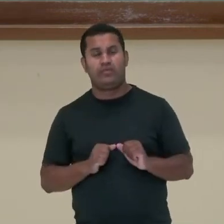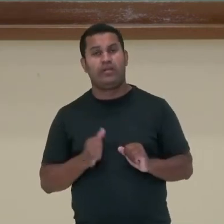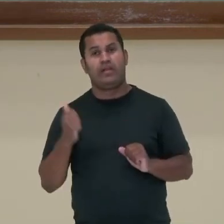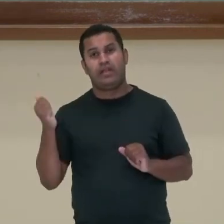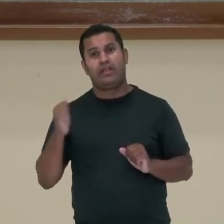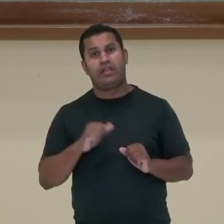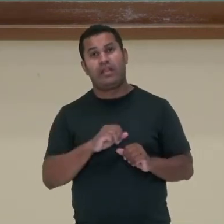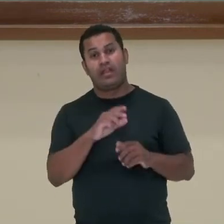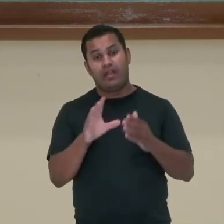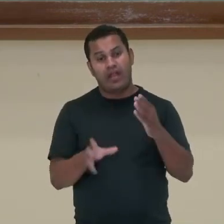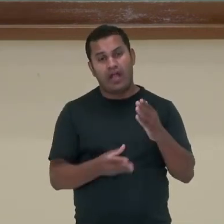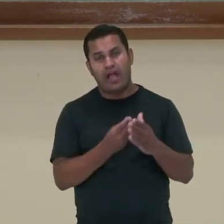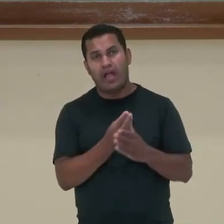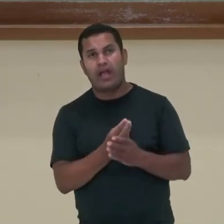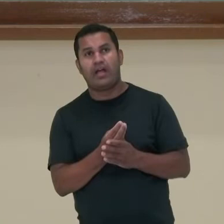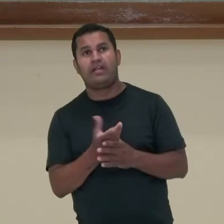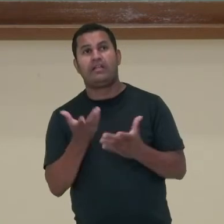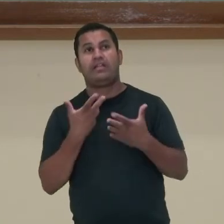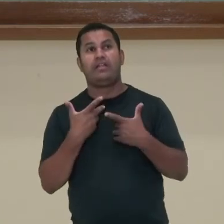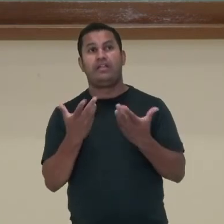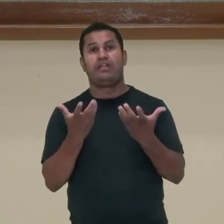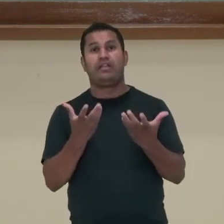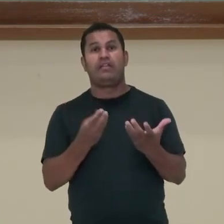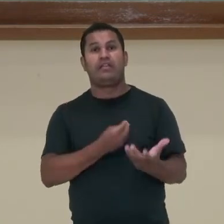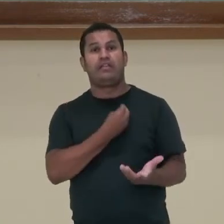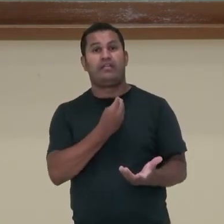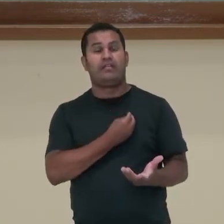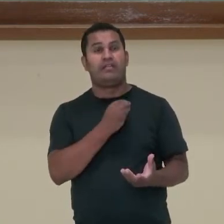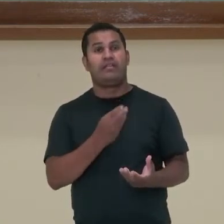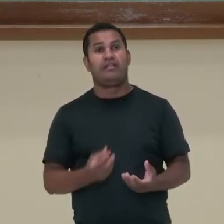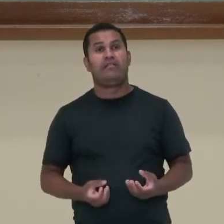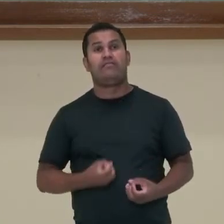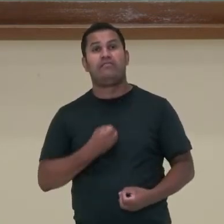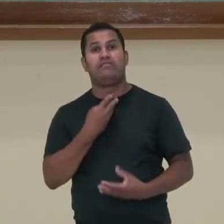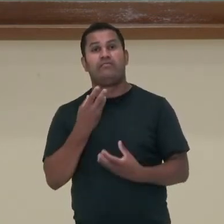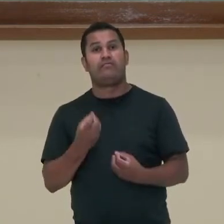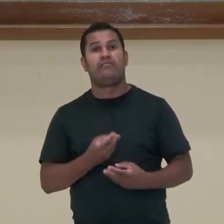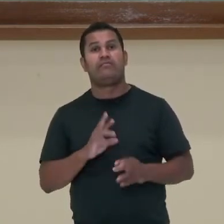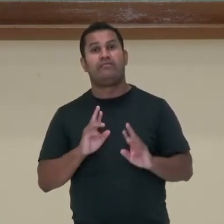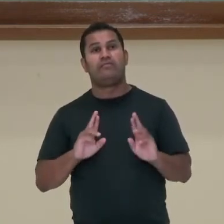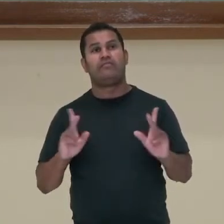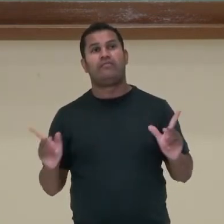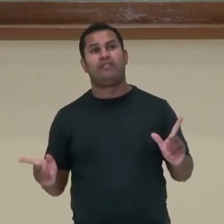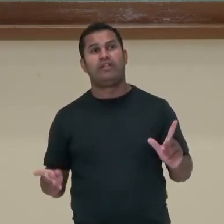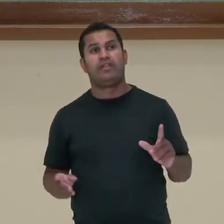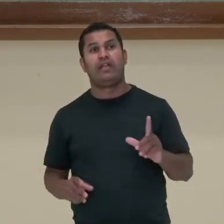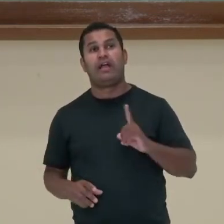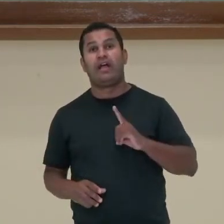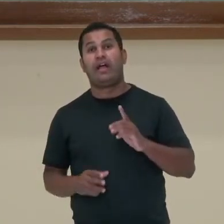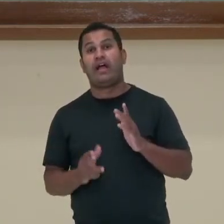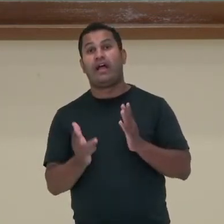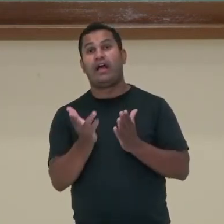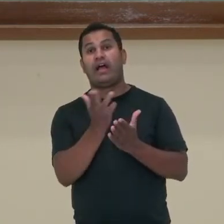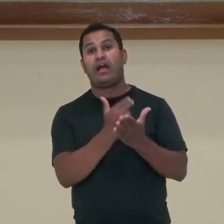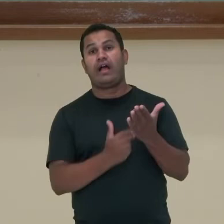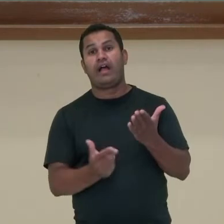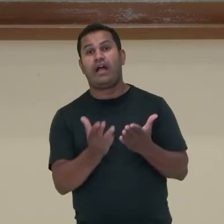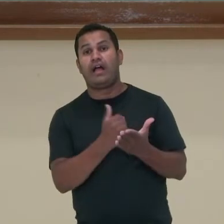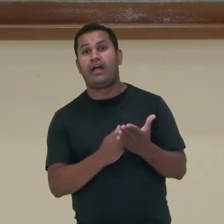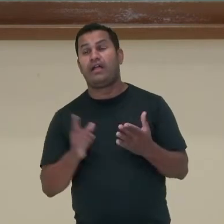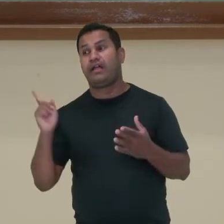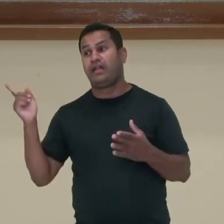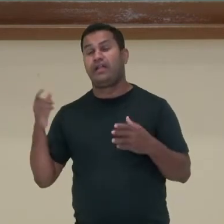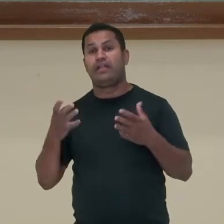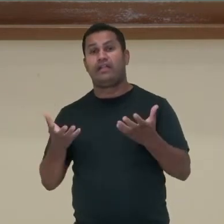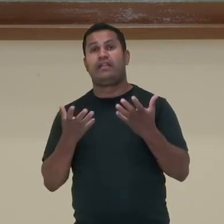posso fazer isso, eu tenho que fazer uma coisa diferente, eu tenho que pintar, porque para mim pintura não é pintar, a pintura para mim é vida, então eu preciso ter vida. E